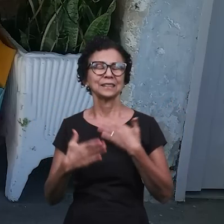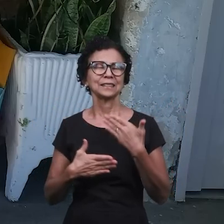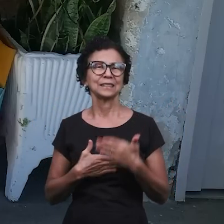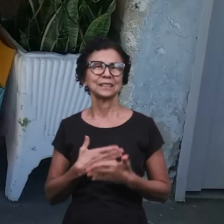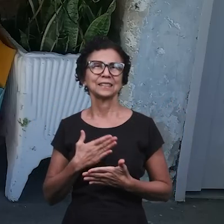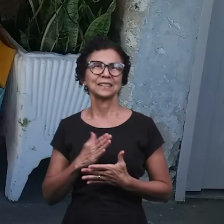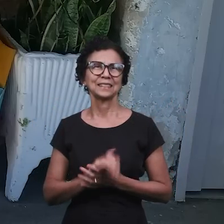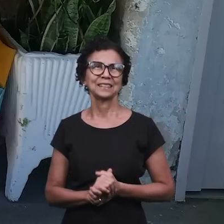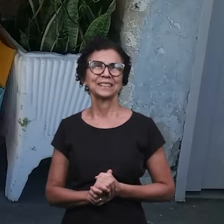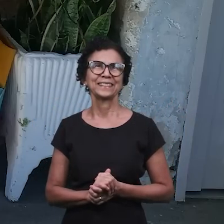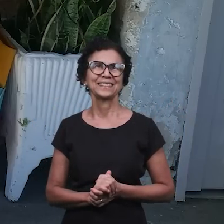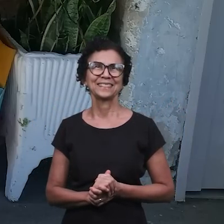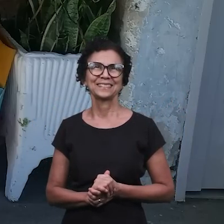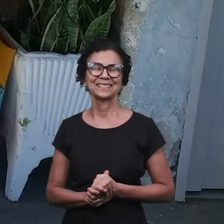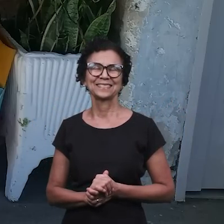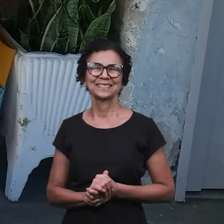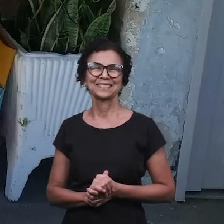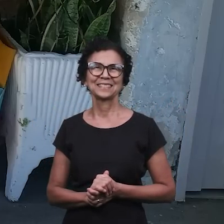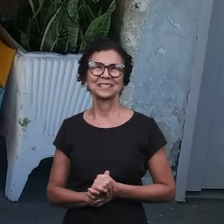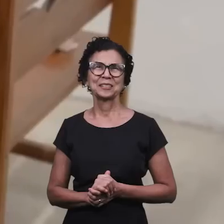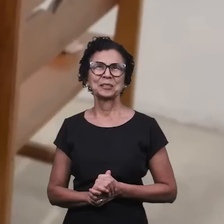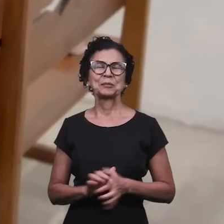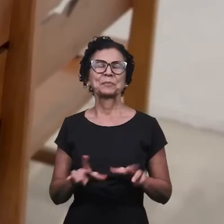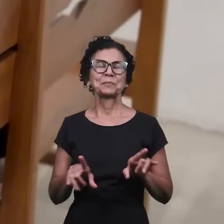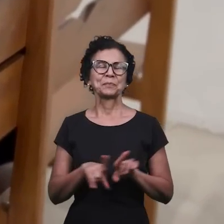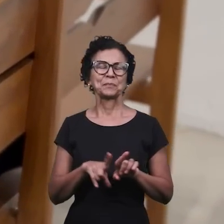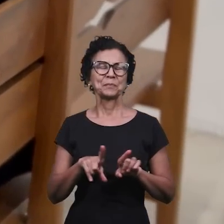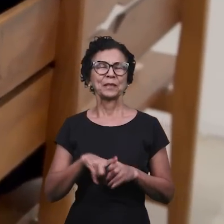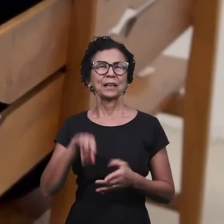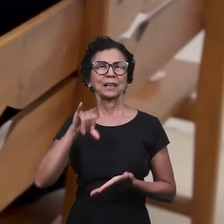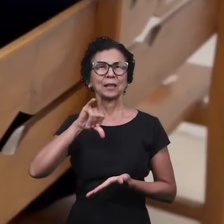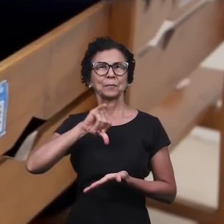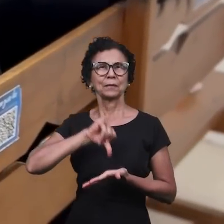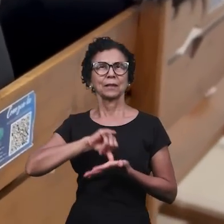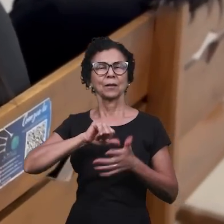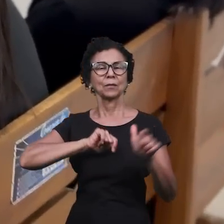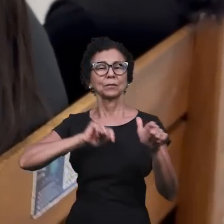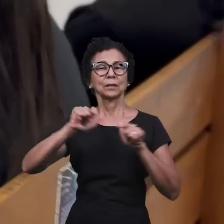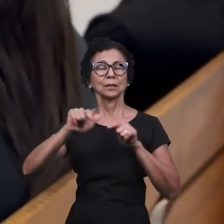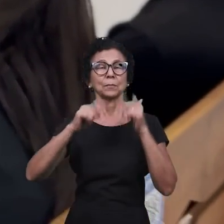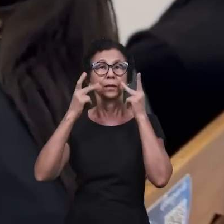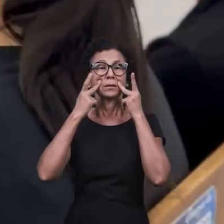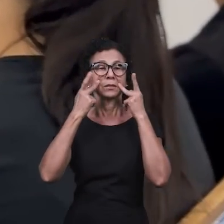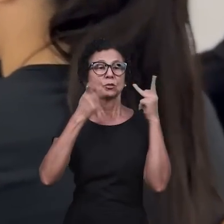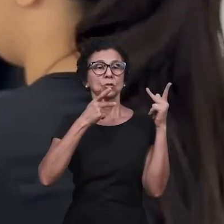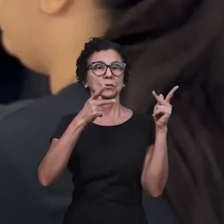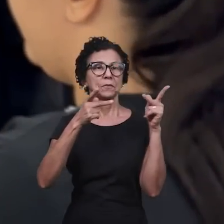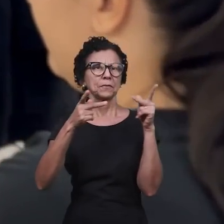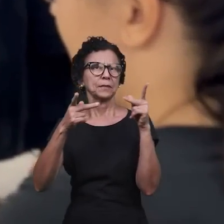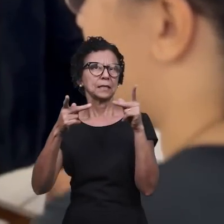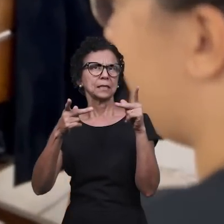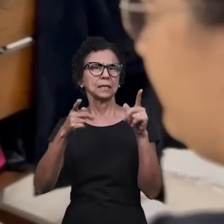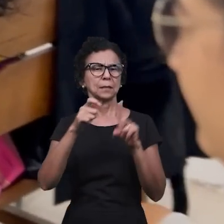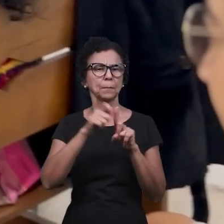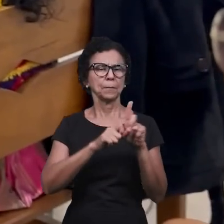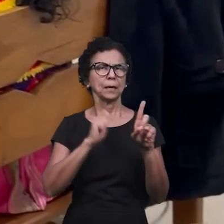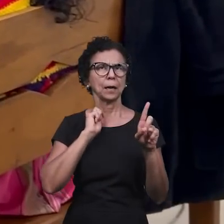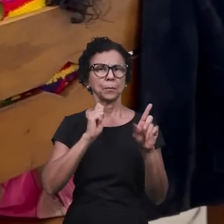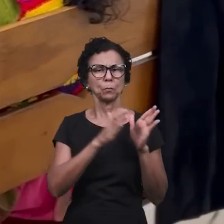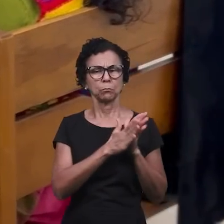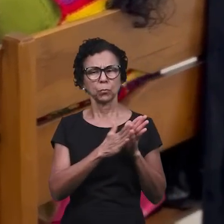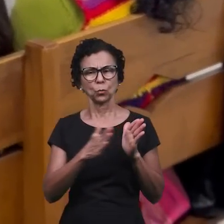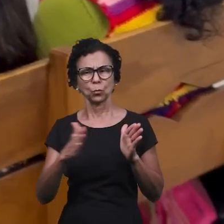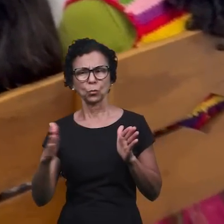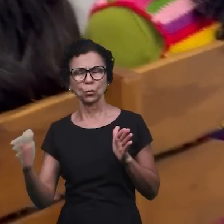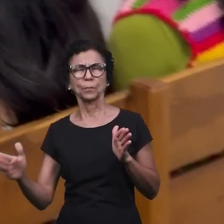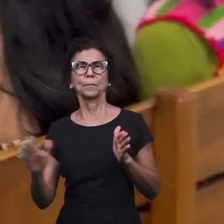a presença das professoras e irmãos naquele lugar. Na capital, um trabalho de visita tem sido feito ao longo deste mês